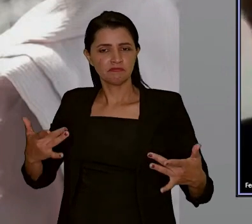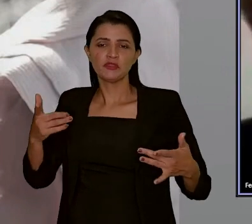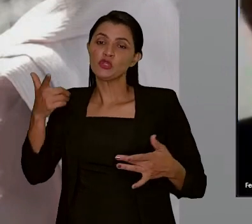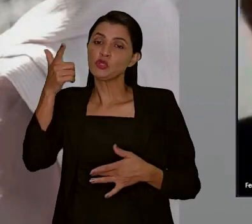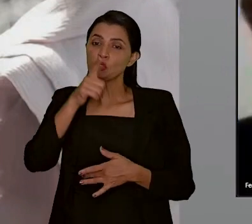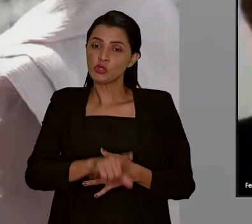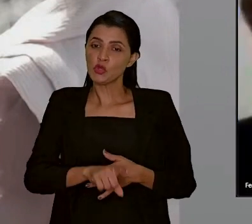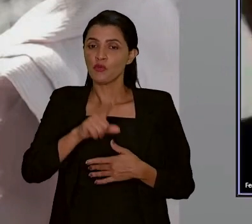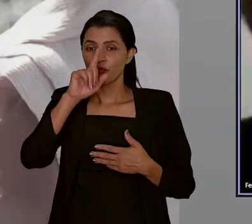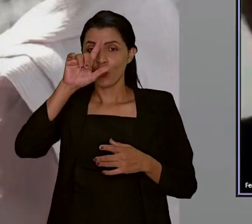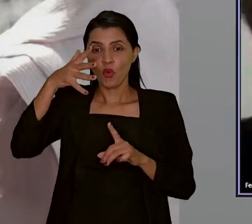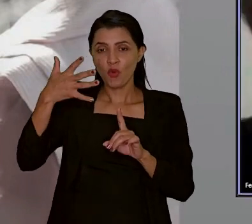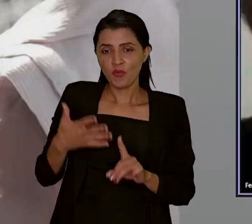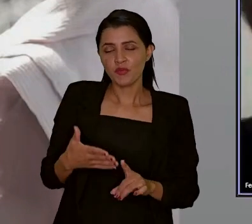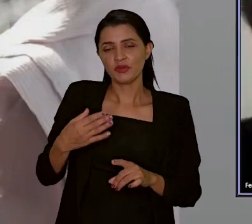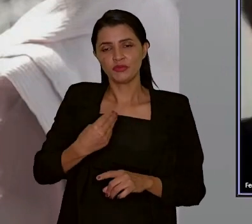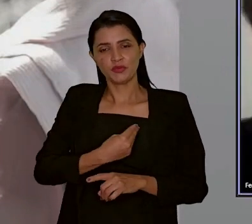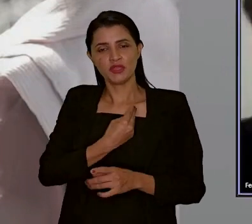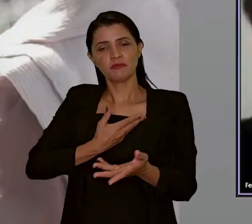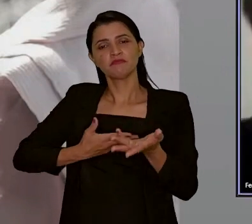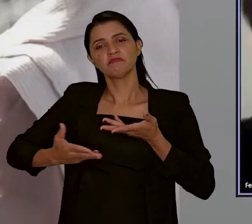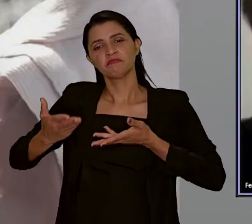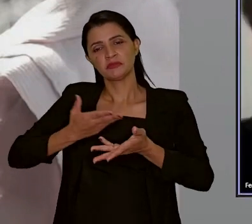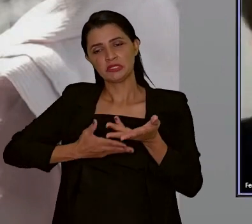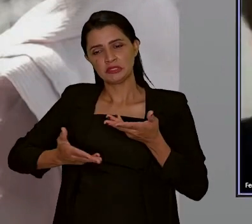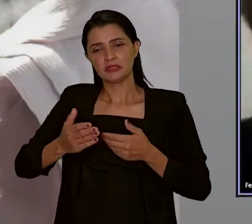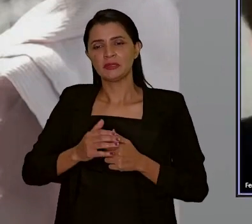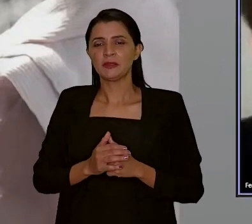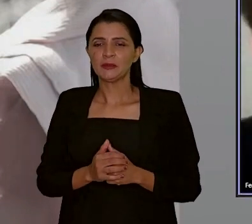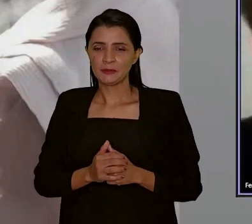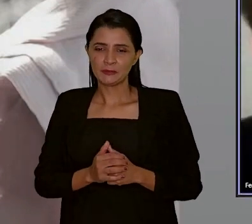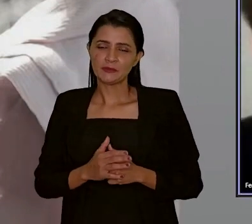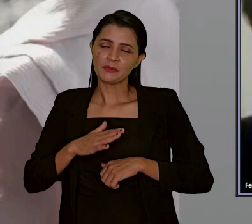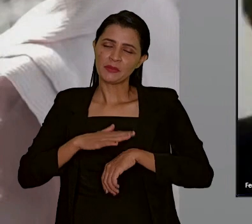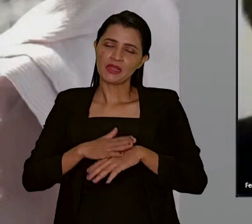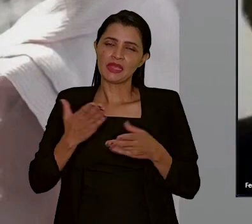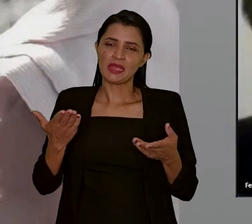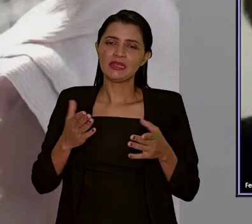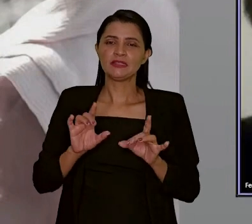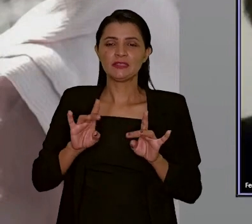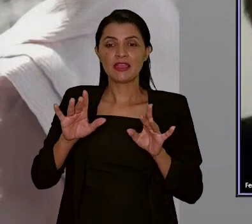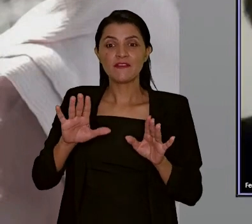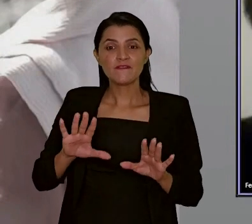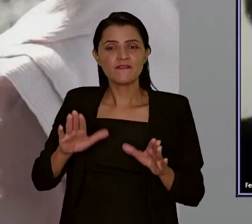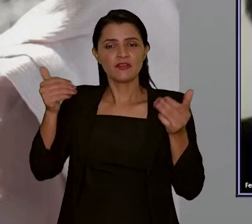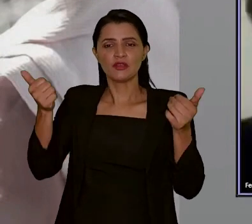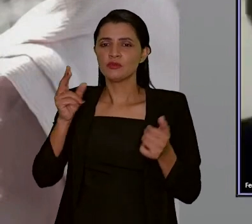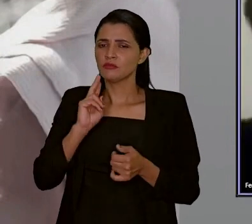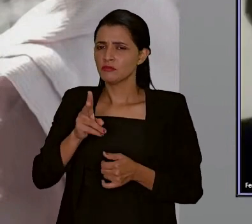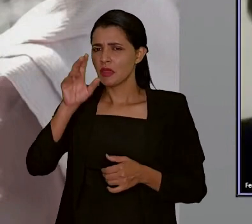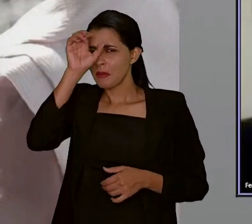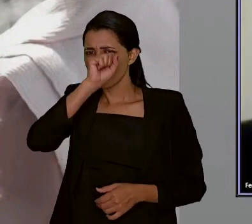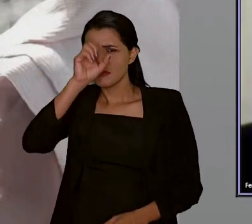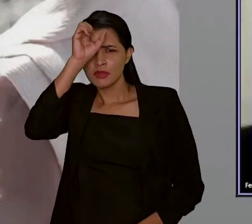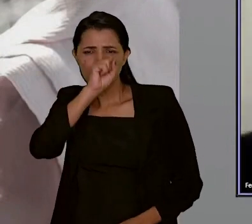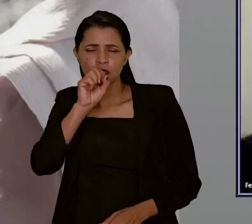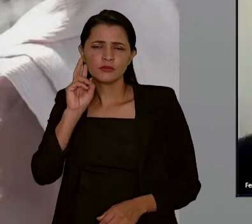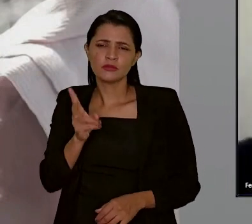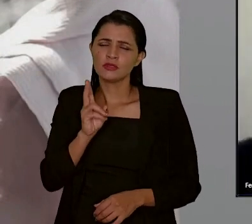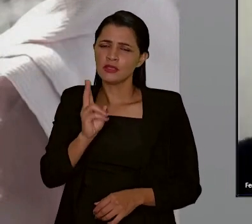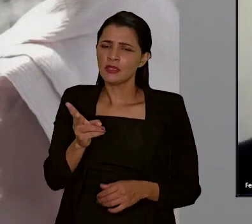compartilhando esse brilhante evento e sempre aprendendo com os colegas. Muito obrigado.